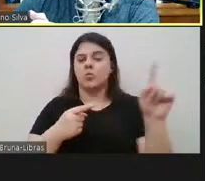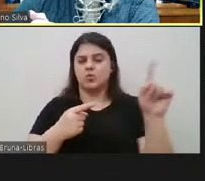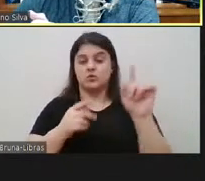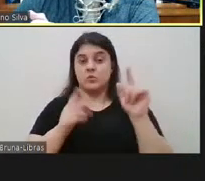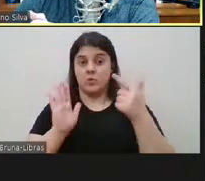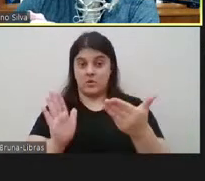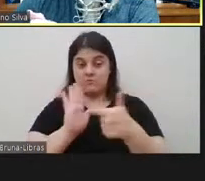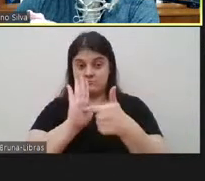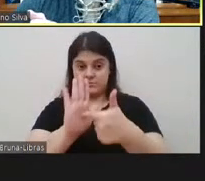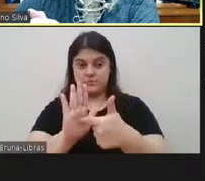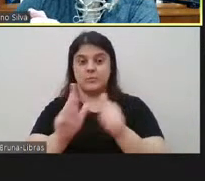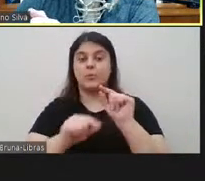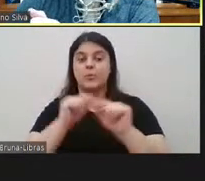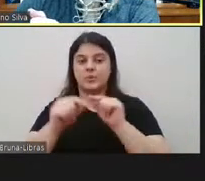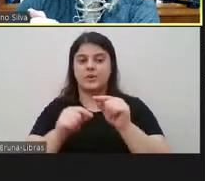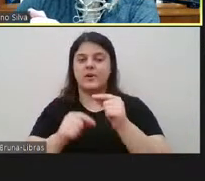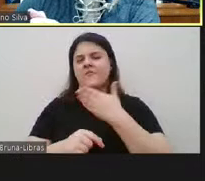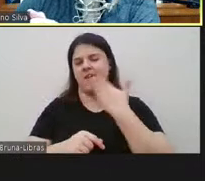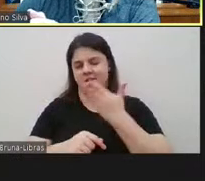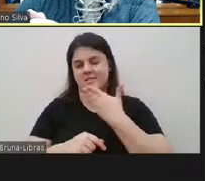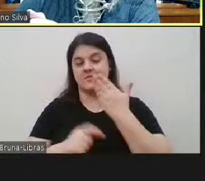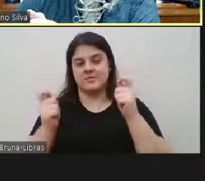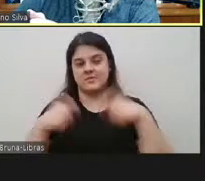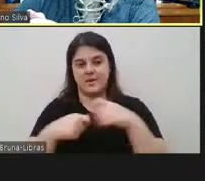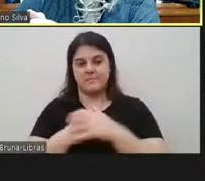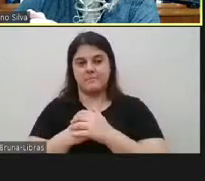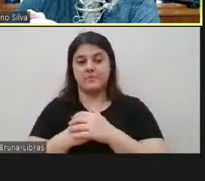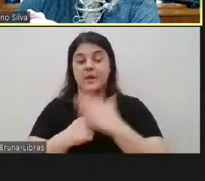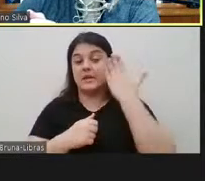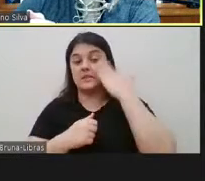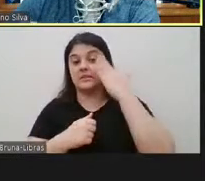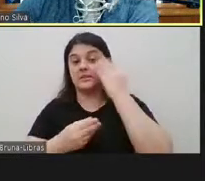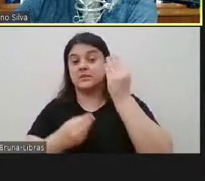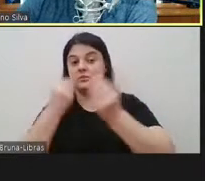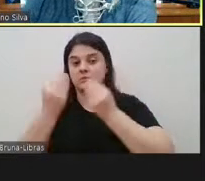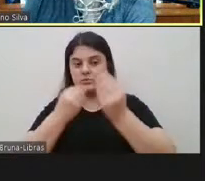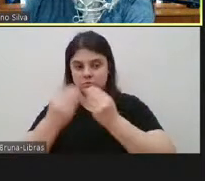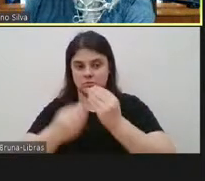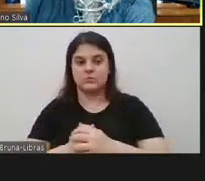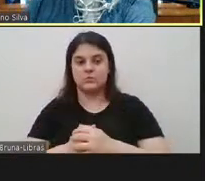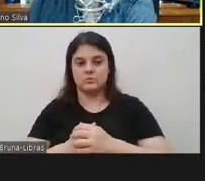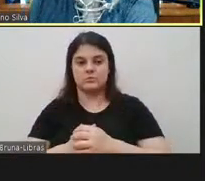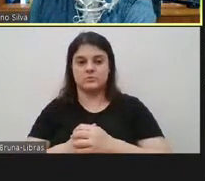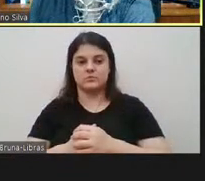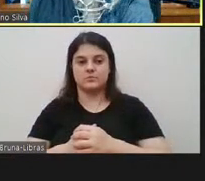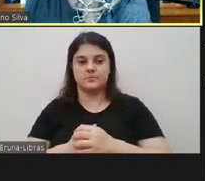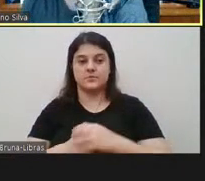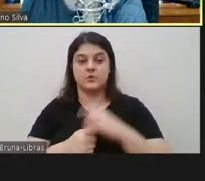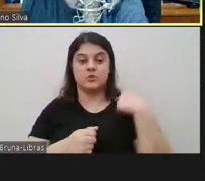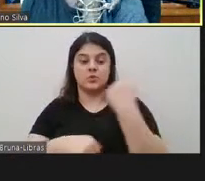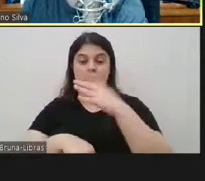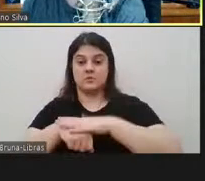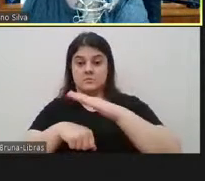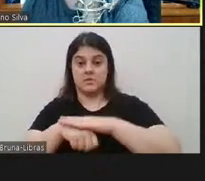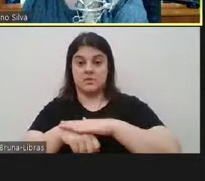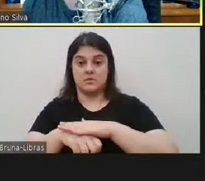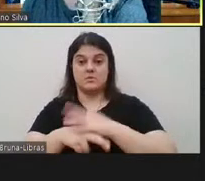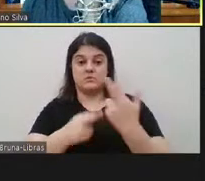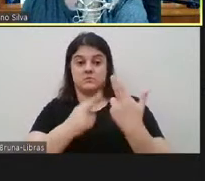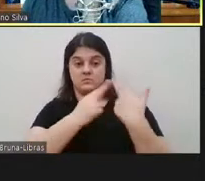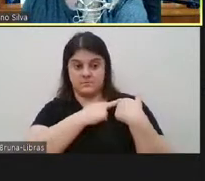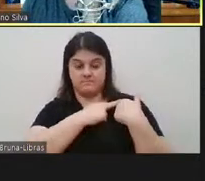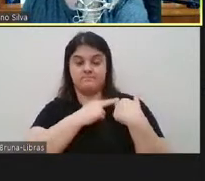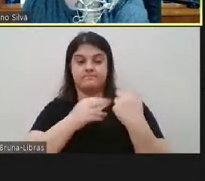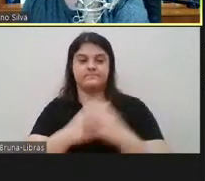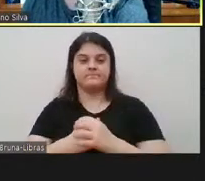última parte que eu queria chegar com você esquece é fácil que é para gente tentar entender um pouco mais o tamanho da nossa responsabilidade diante desse